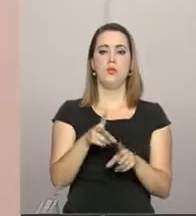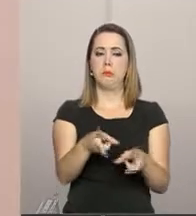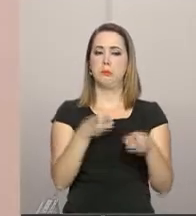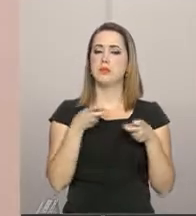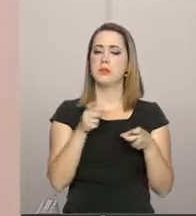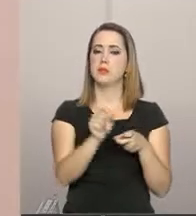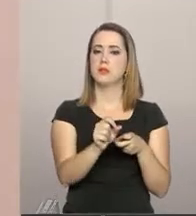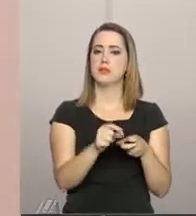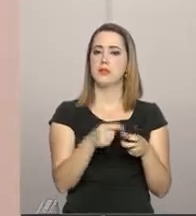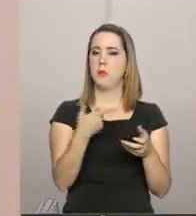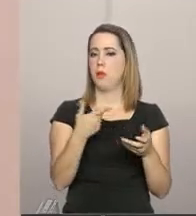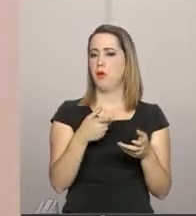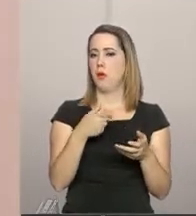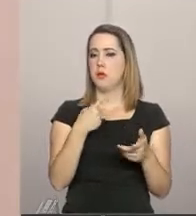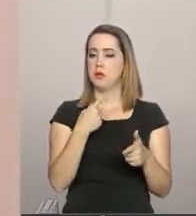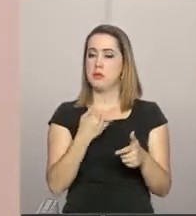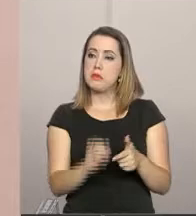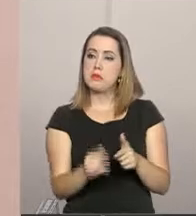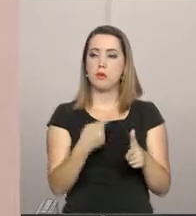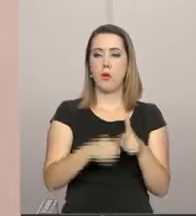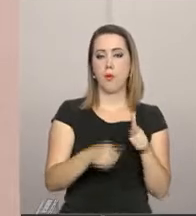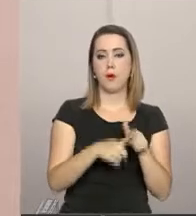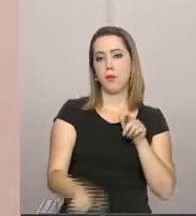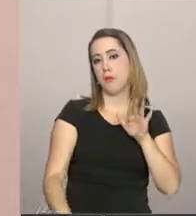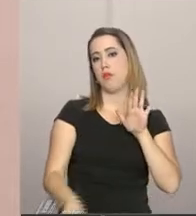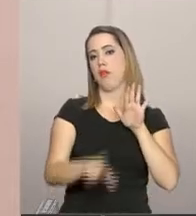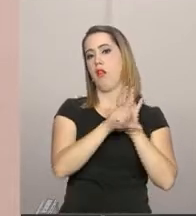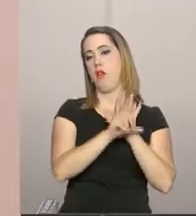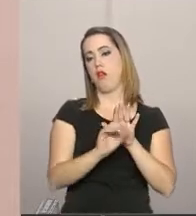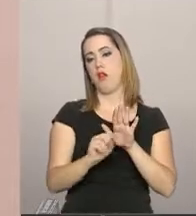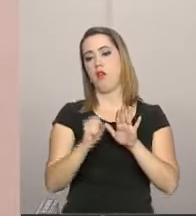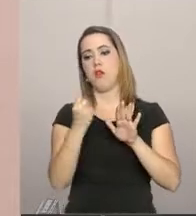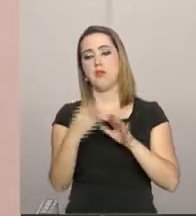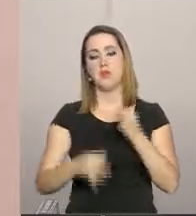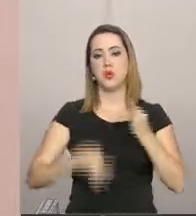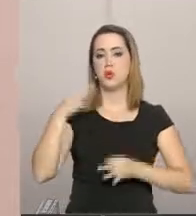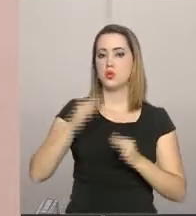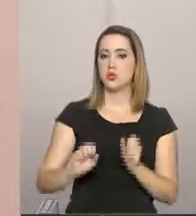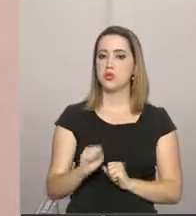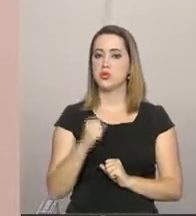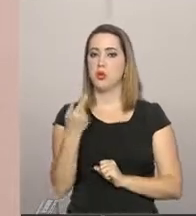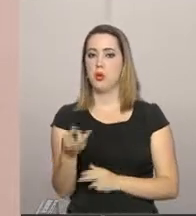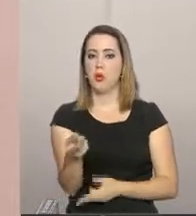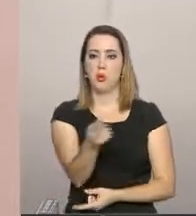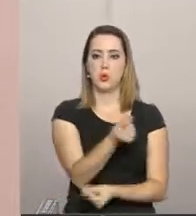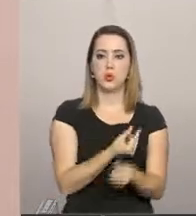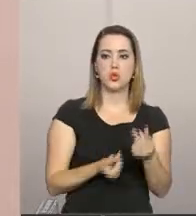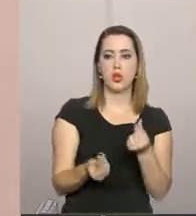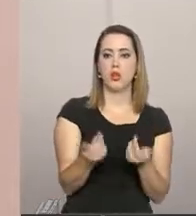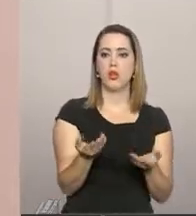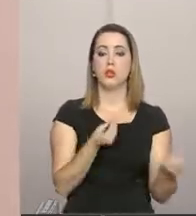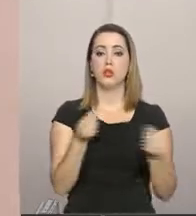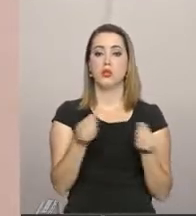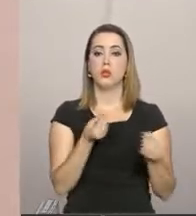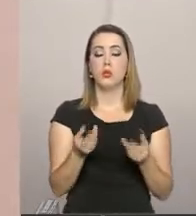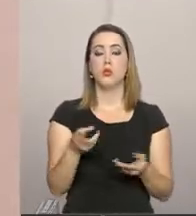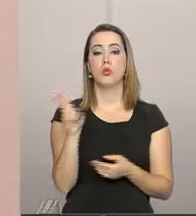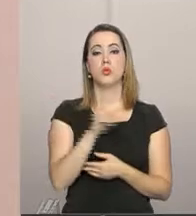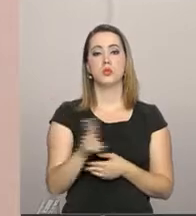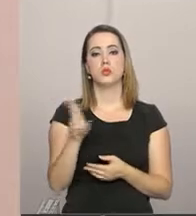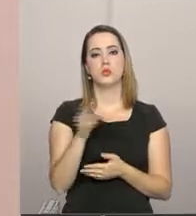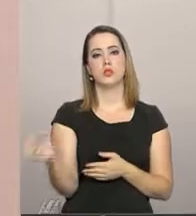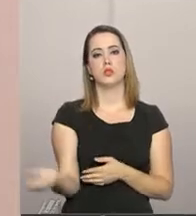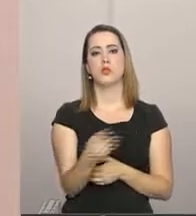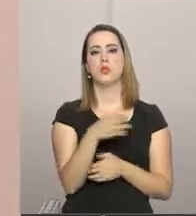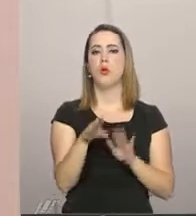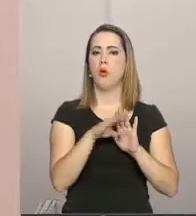aspectos legais, jurídicos, até aspectos financeiros, a criação de instrumentos financeiros, de novos